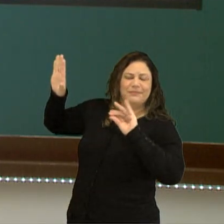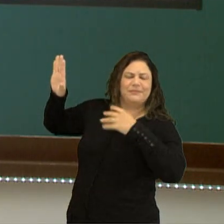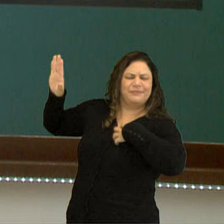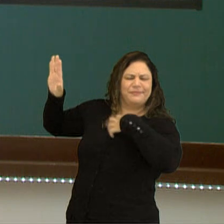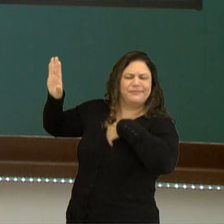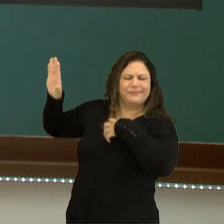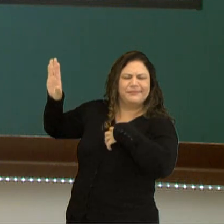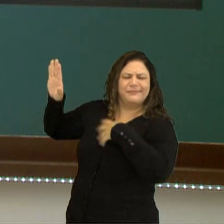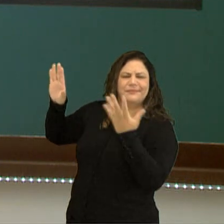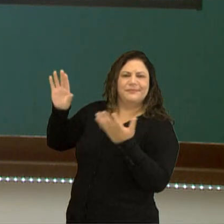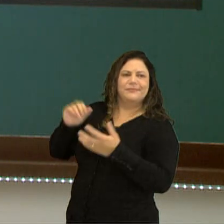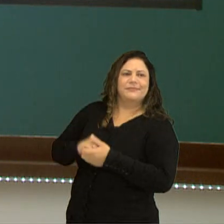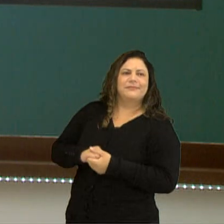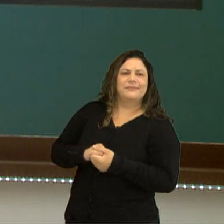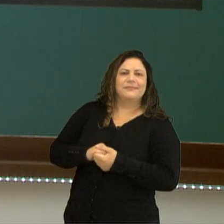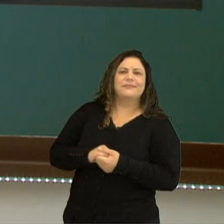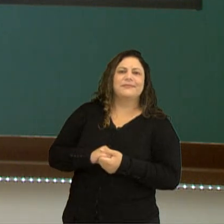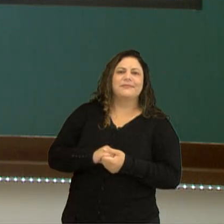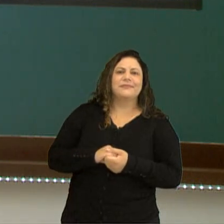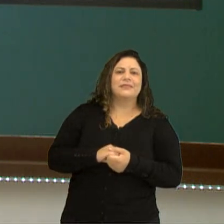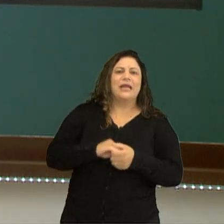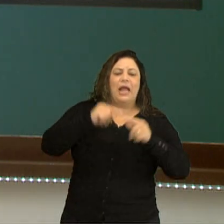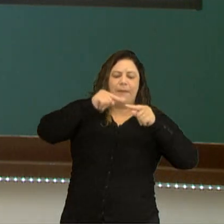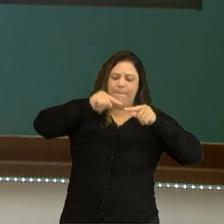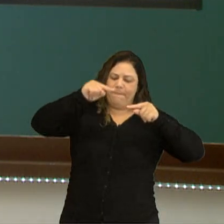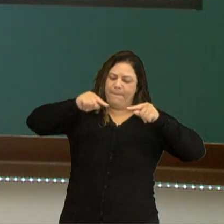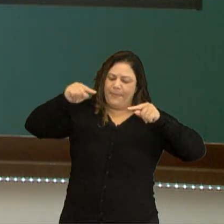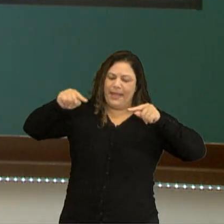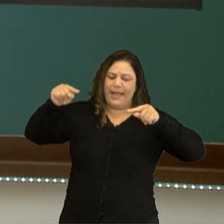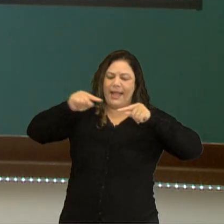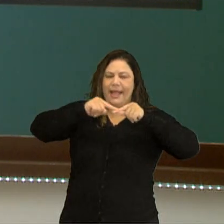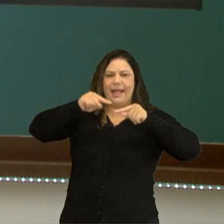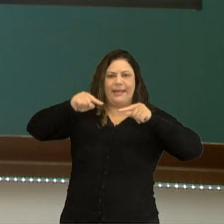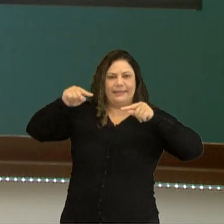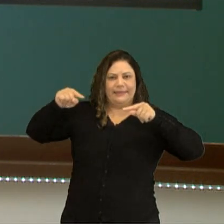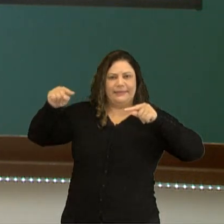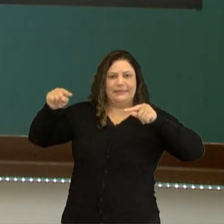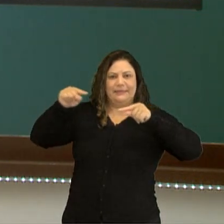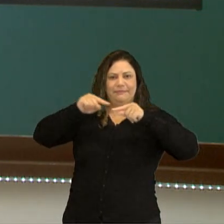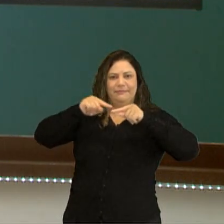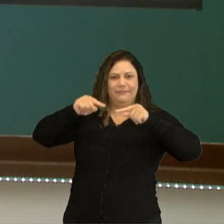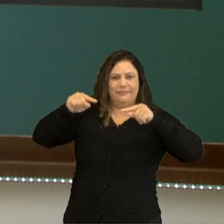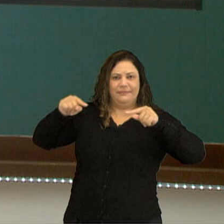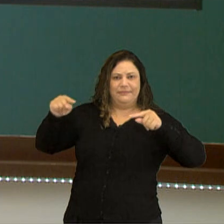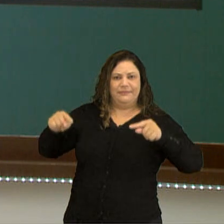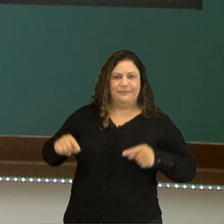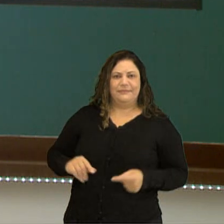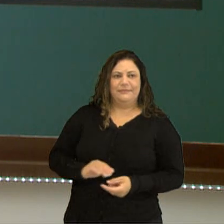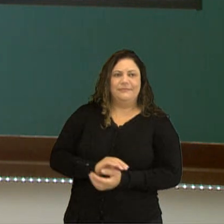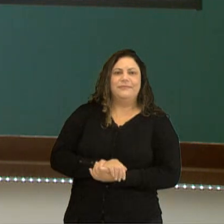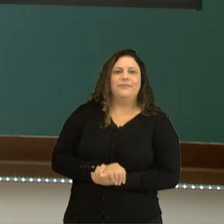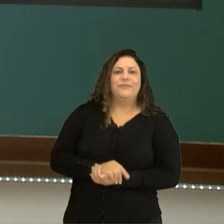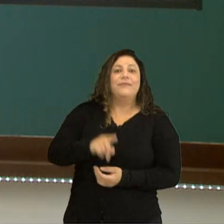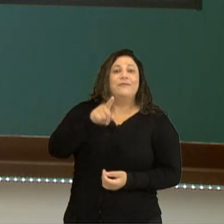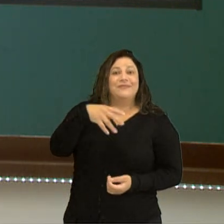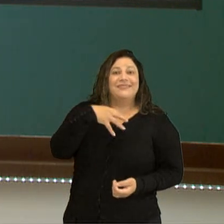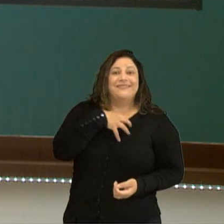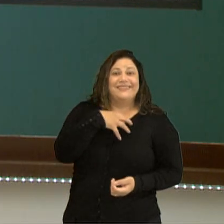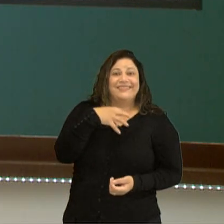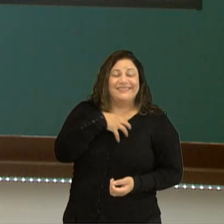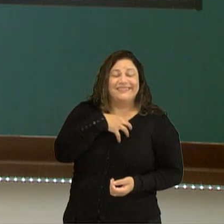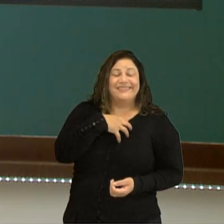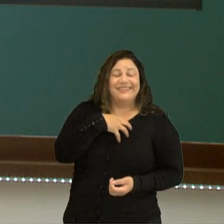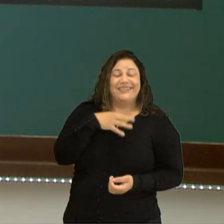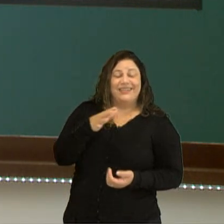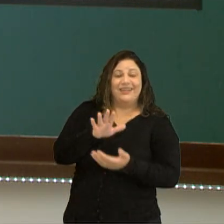você vai sentir a trepidez. Agora eu esqueci o nome, você vai sentir ela